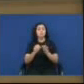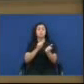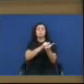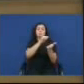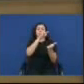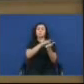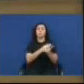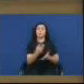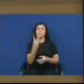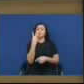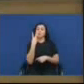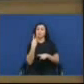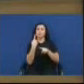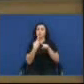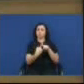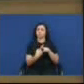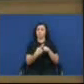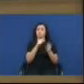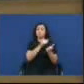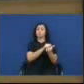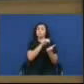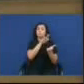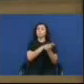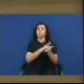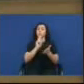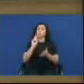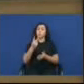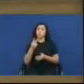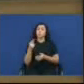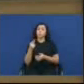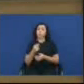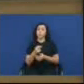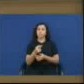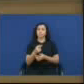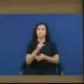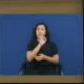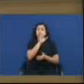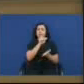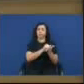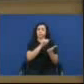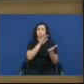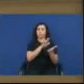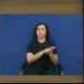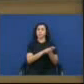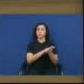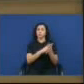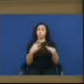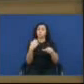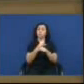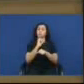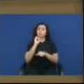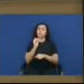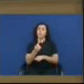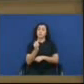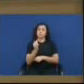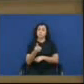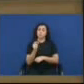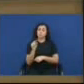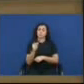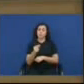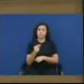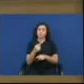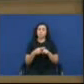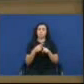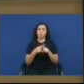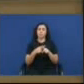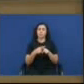Electro. A multa foram multas de R$2.000 cada. A Electro foi multada em R$6.000 por